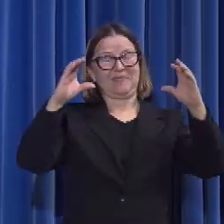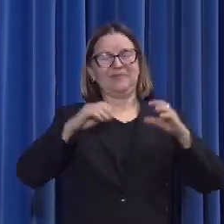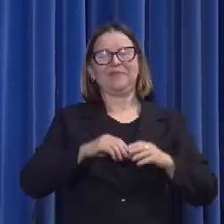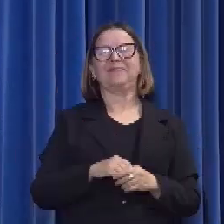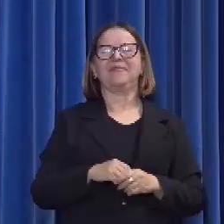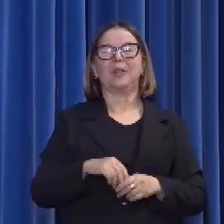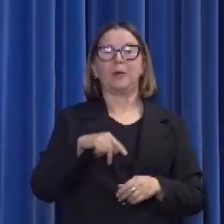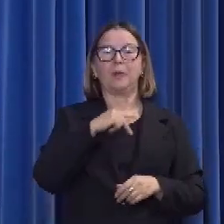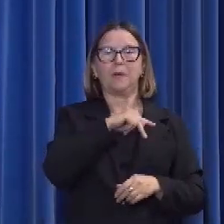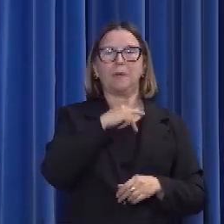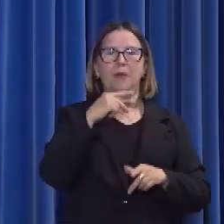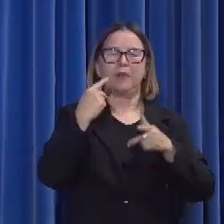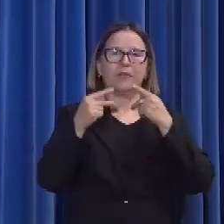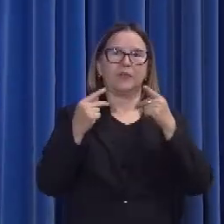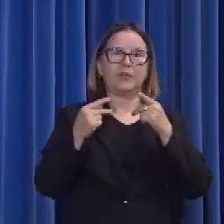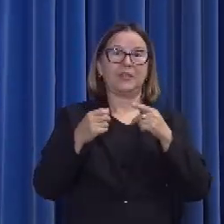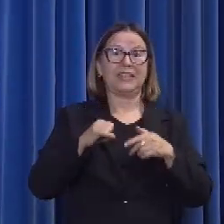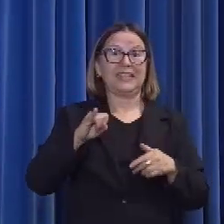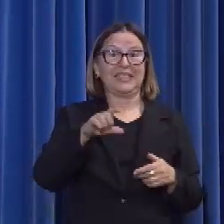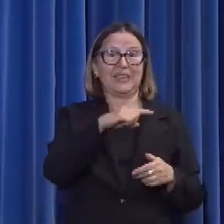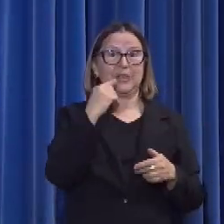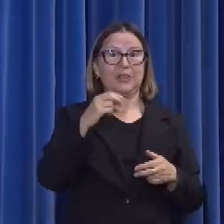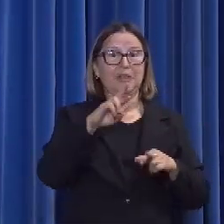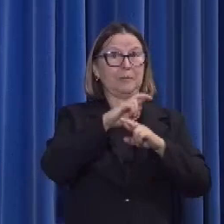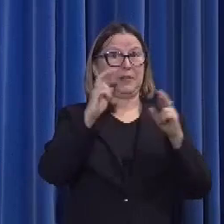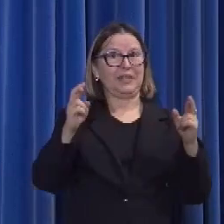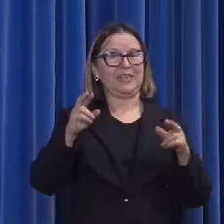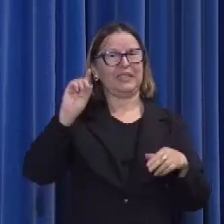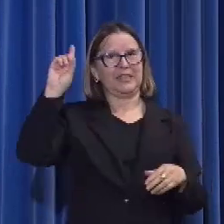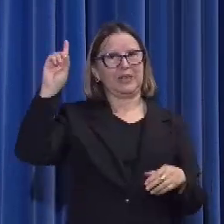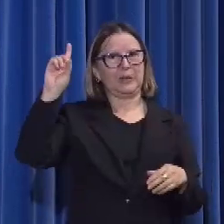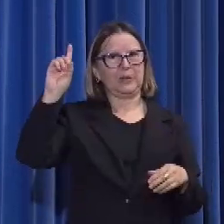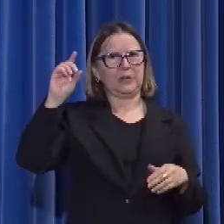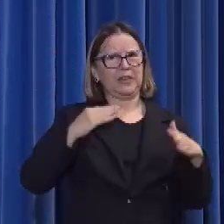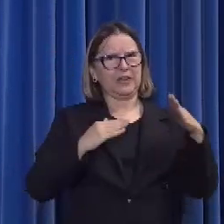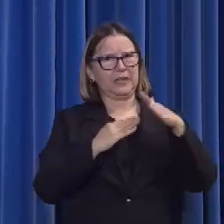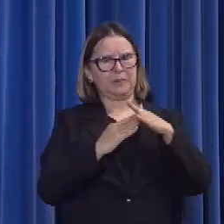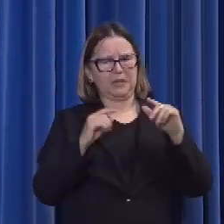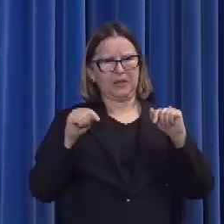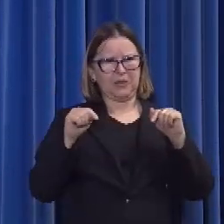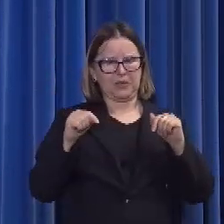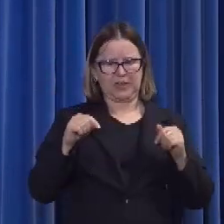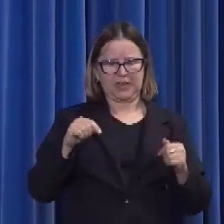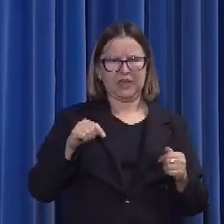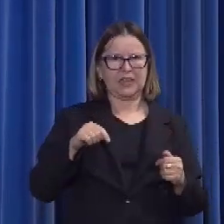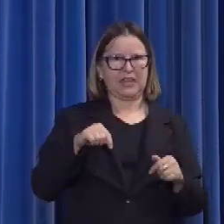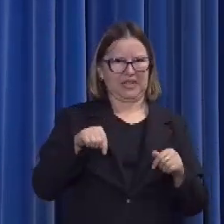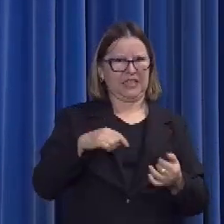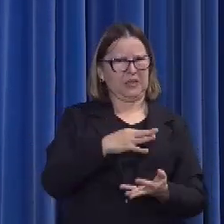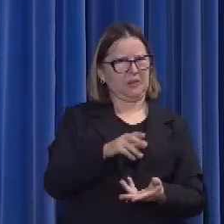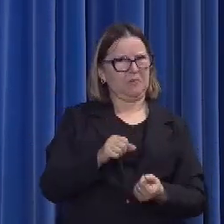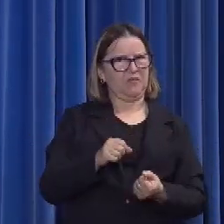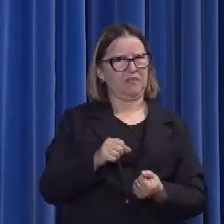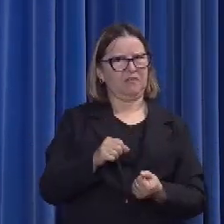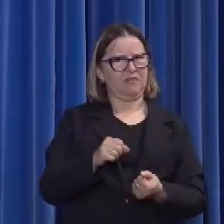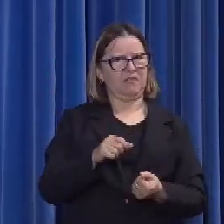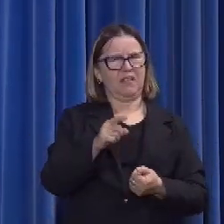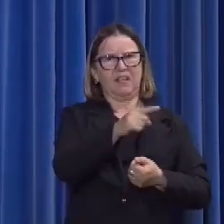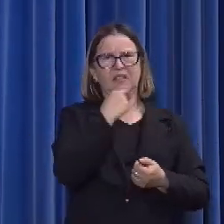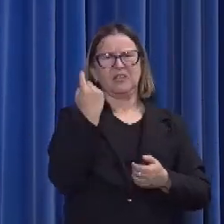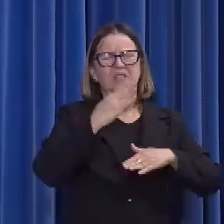nossa esperança em Deus se limita apenas a essa vida, nós somos dos mais infelizes,